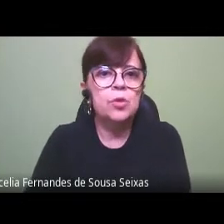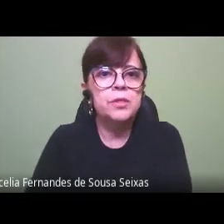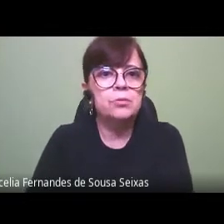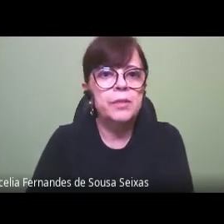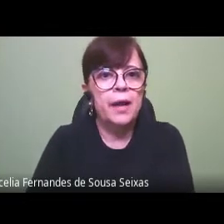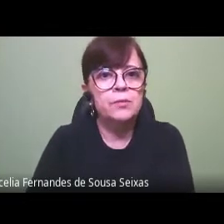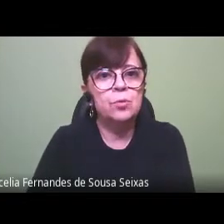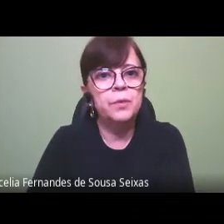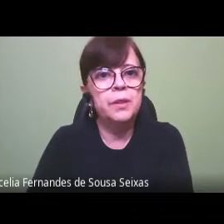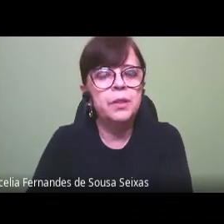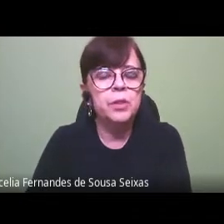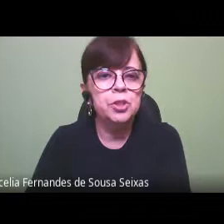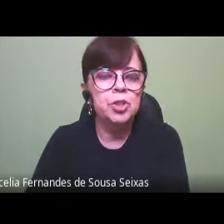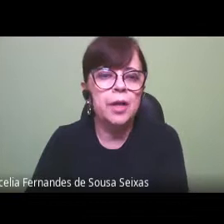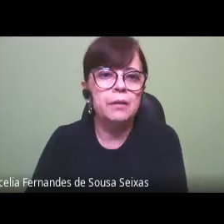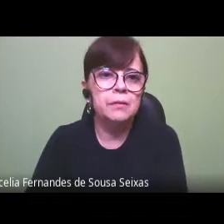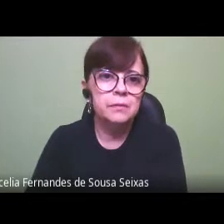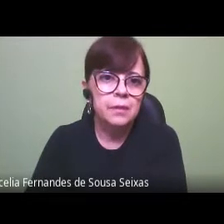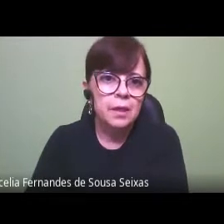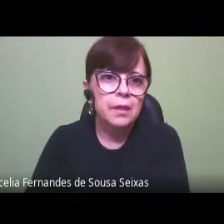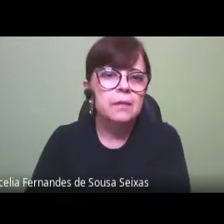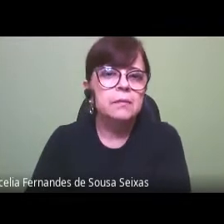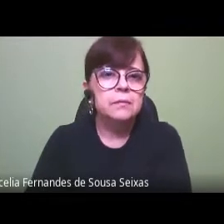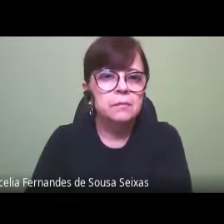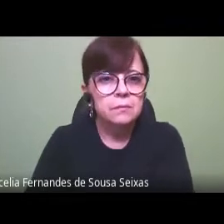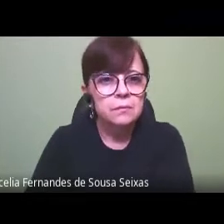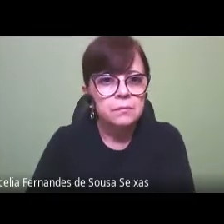Ele começou a estudar sobre linguística.